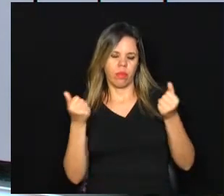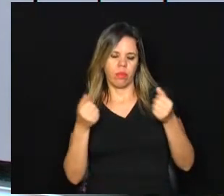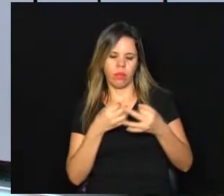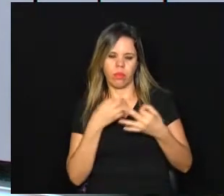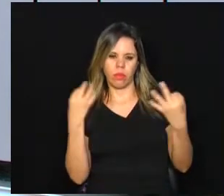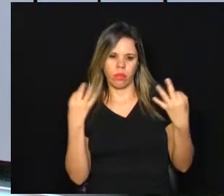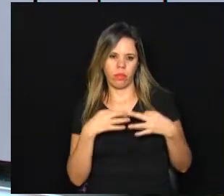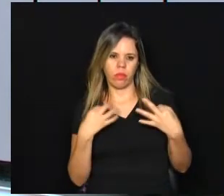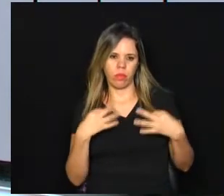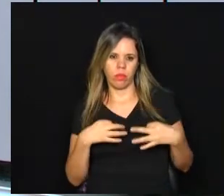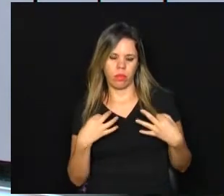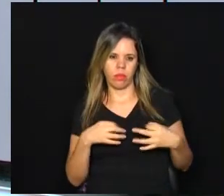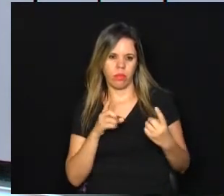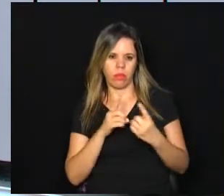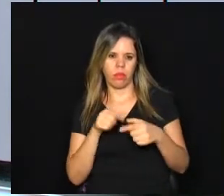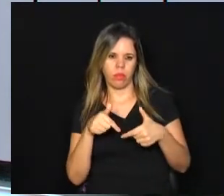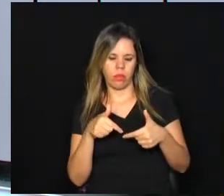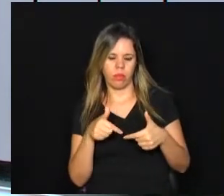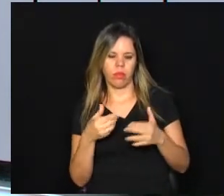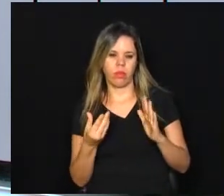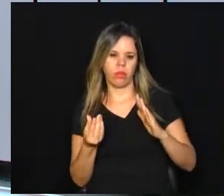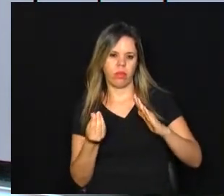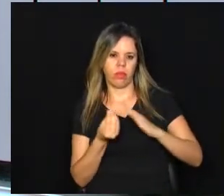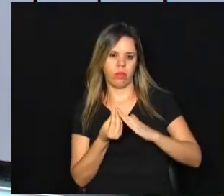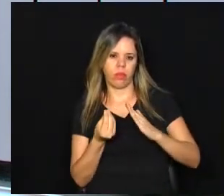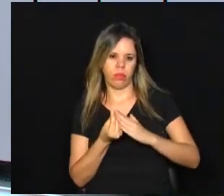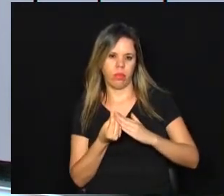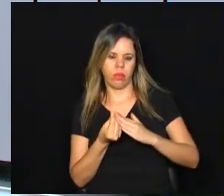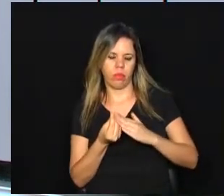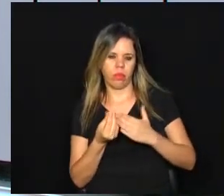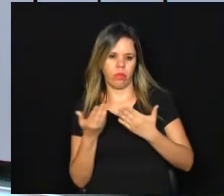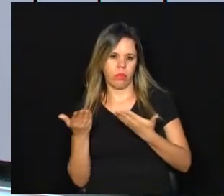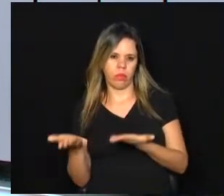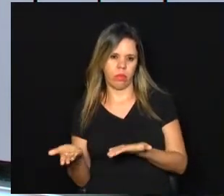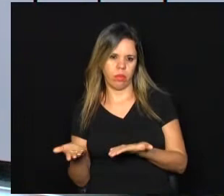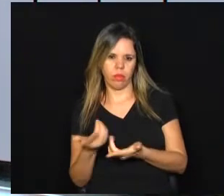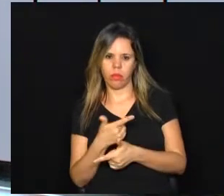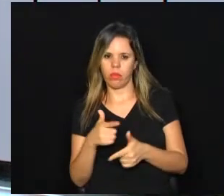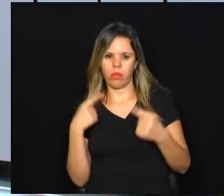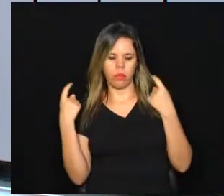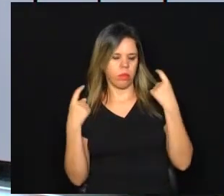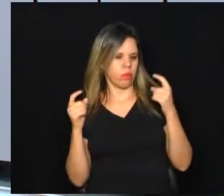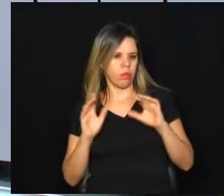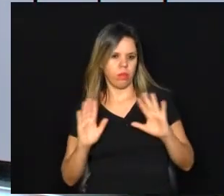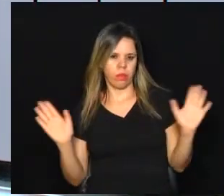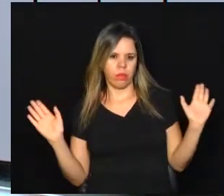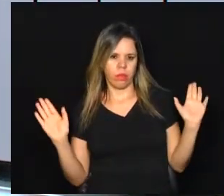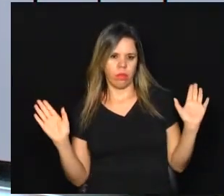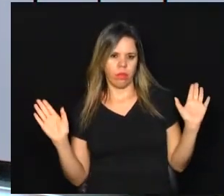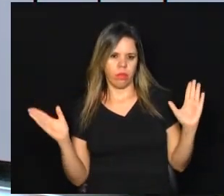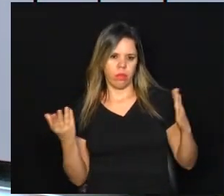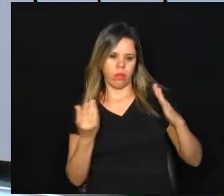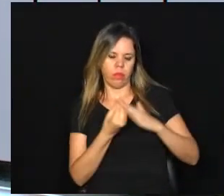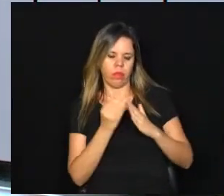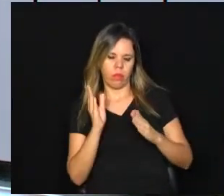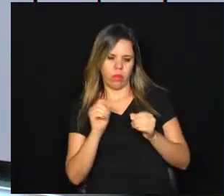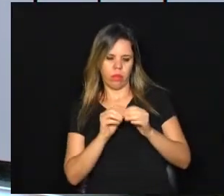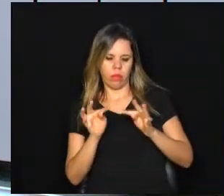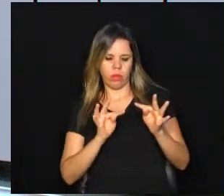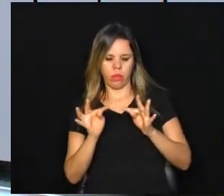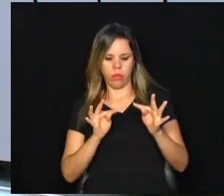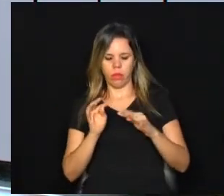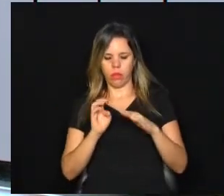excelência do serviço que a Sanasa presta, aqui nós não temos que ficar preocupados, porque a Sanasa já está fazendo a